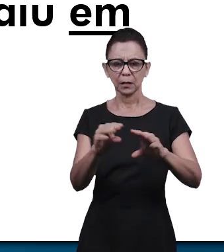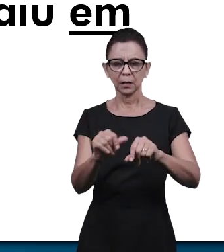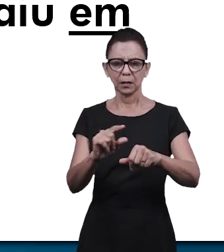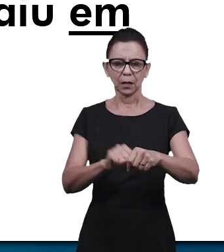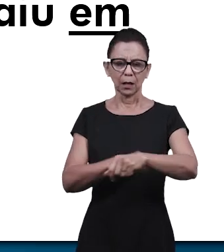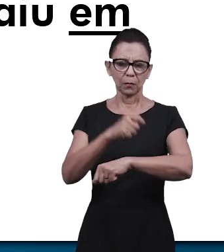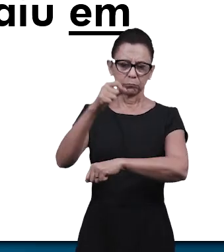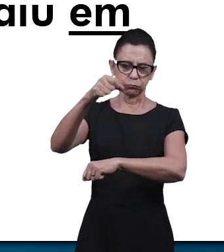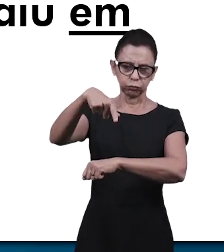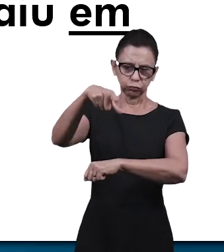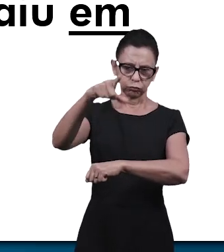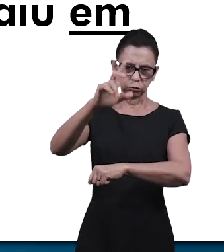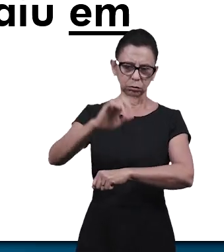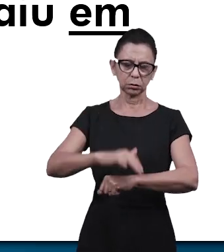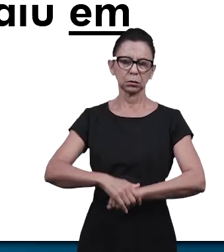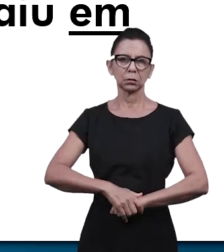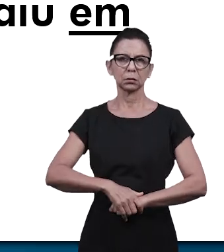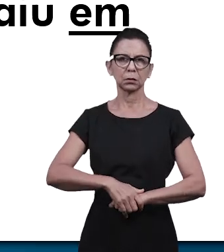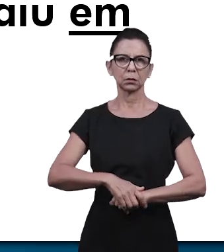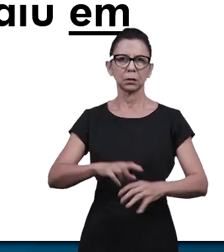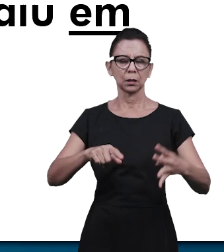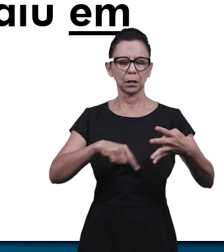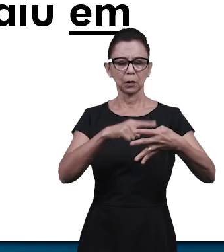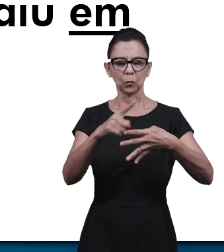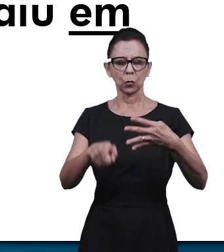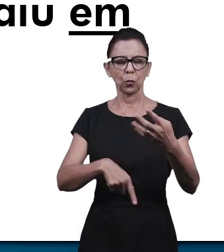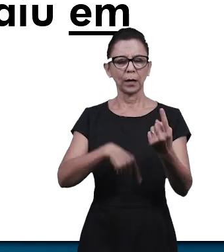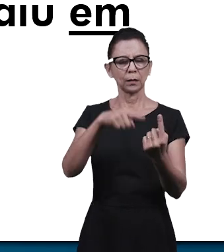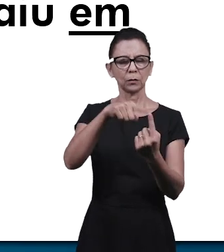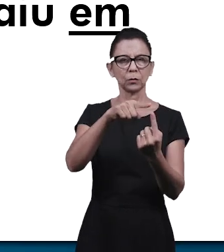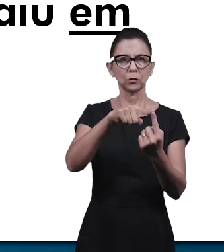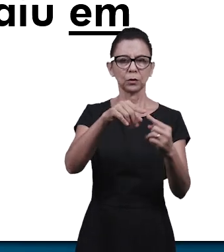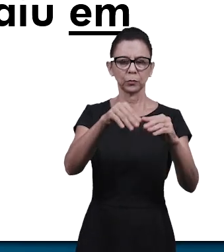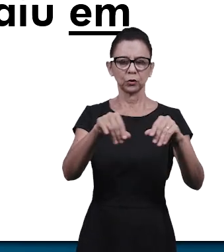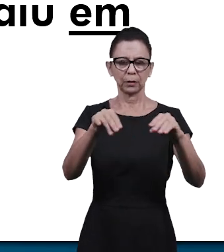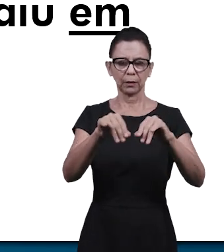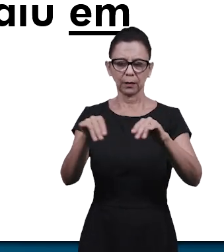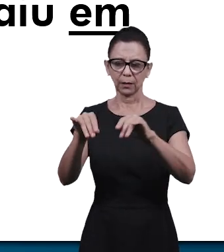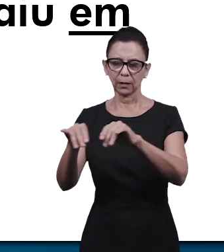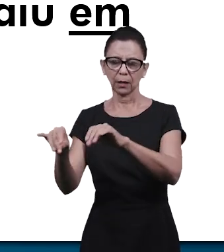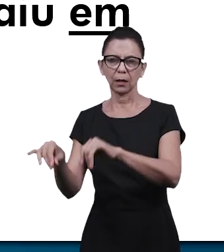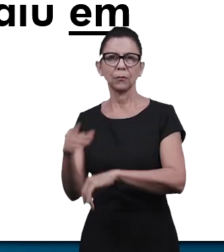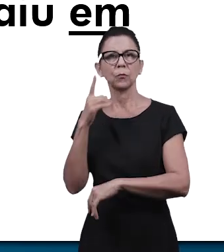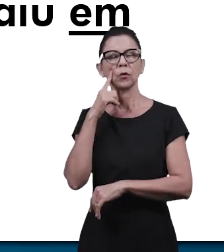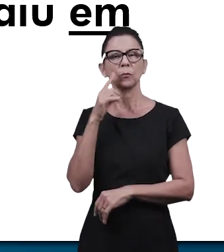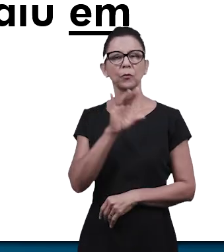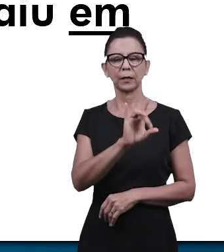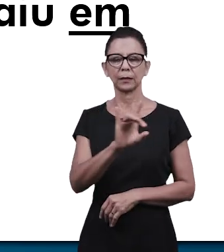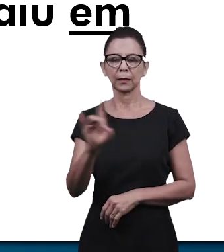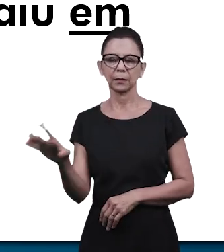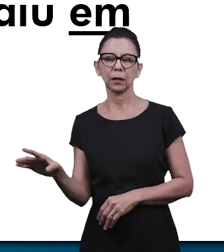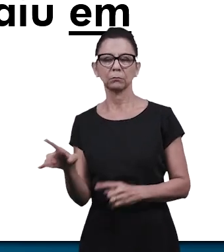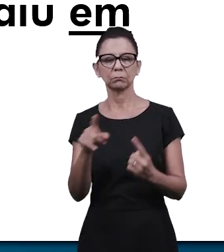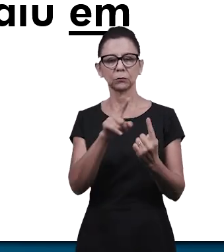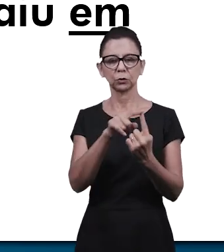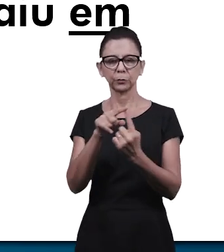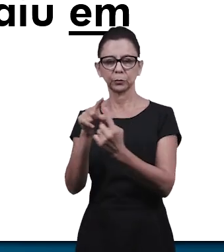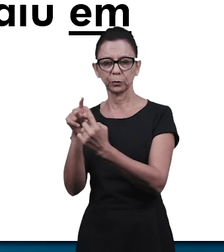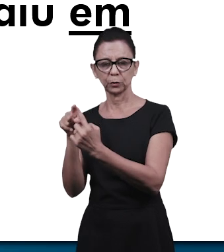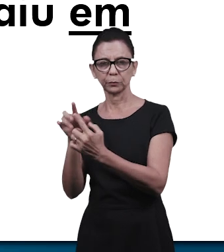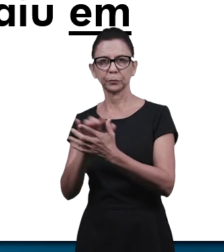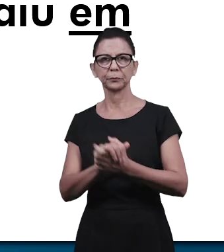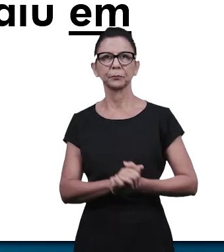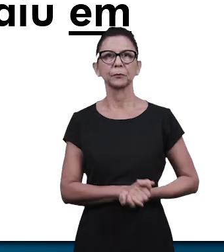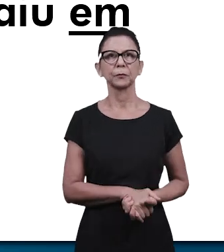na terra encontrou 4 tipos de terreno. Vamos ver agora cada um desses 4 tipos de terreno em cada uma